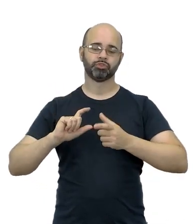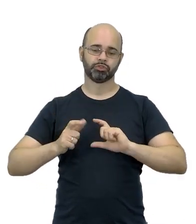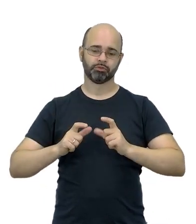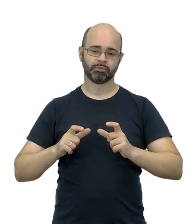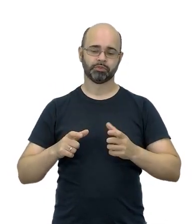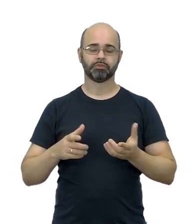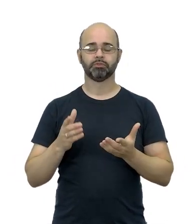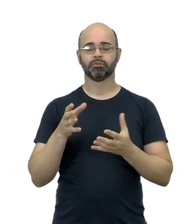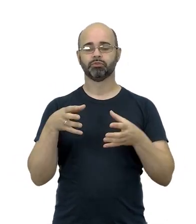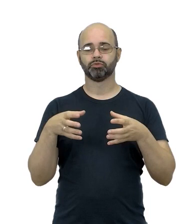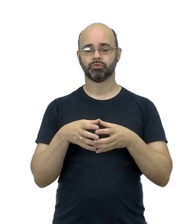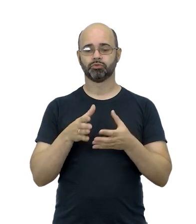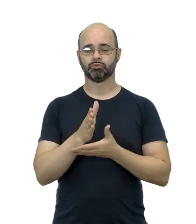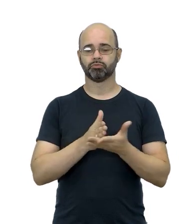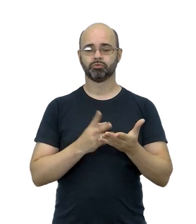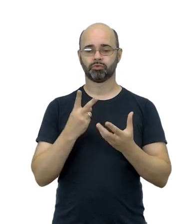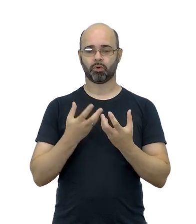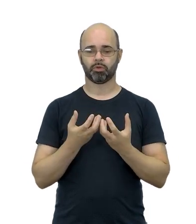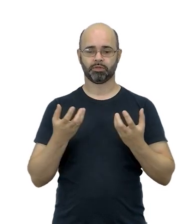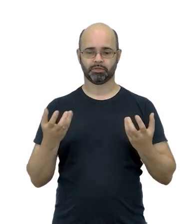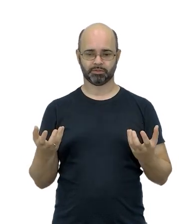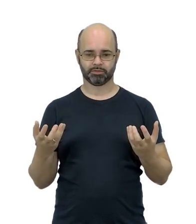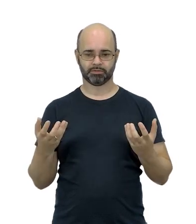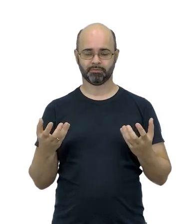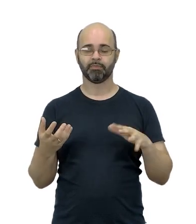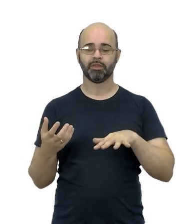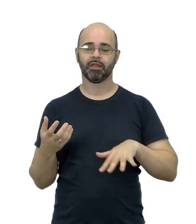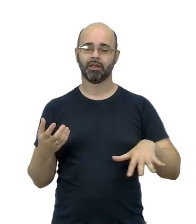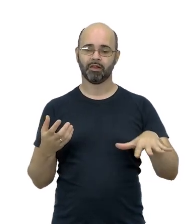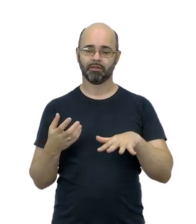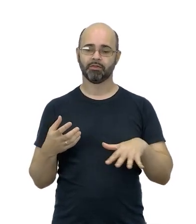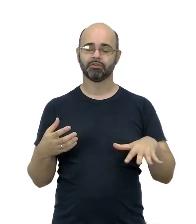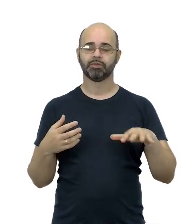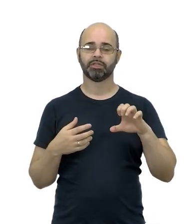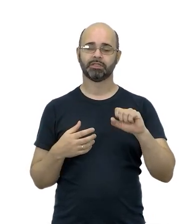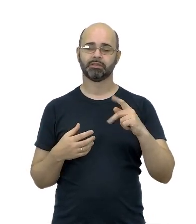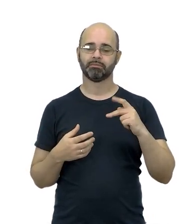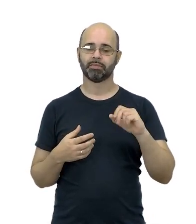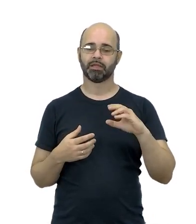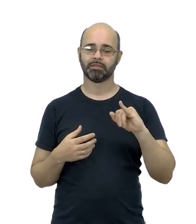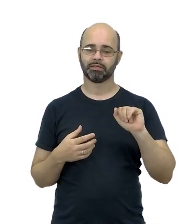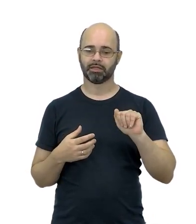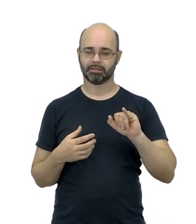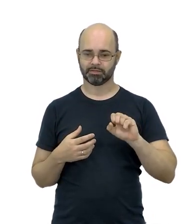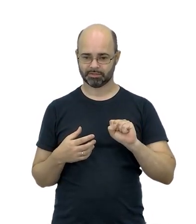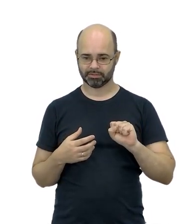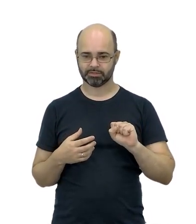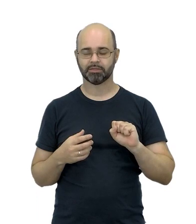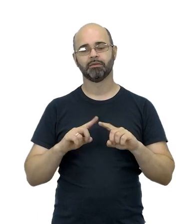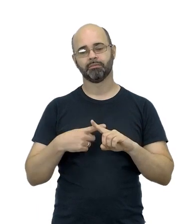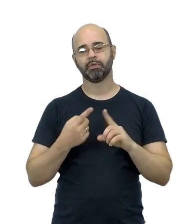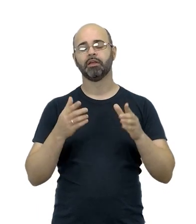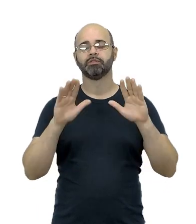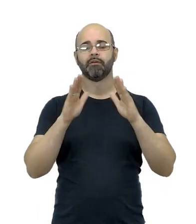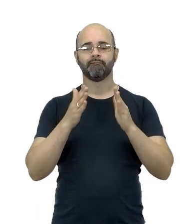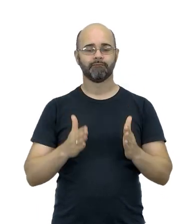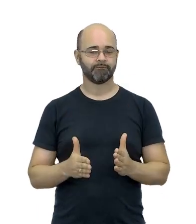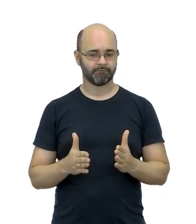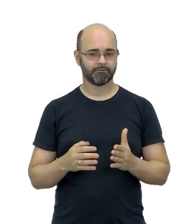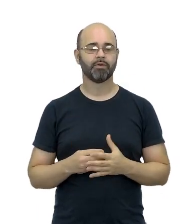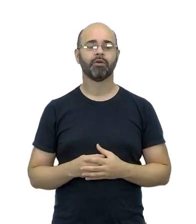nas relações espaciais e nas formas. Nas relações espaciais, como eu trouxe para vocês, a questão da localização